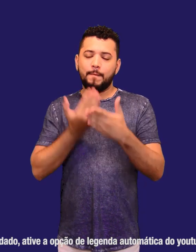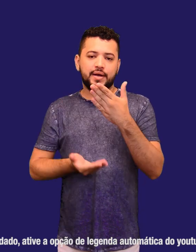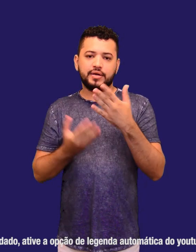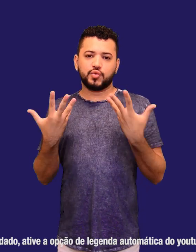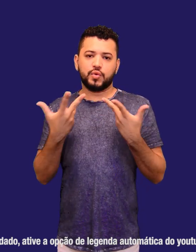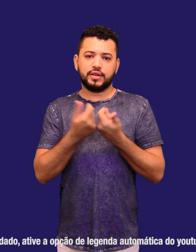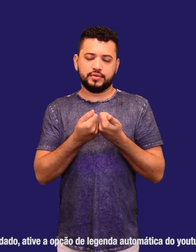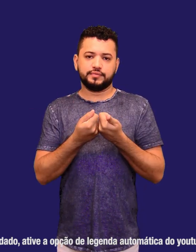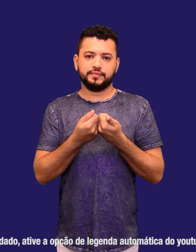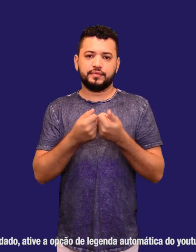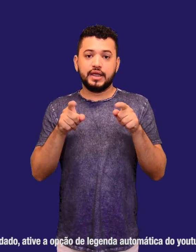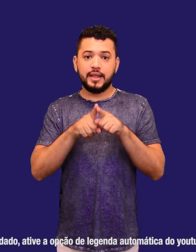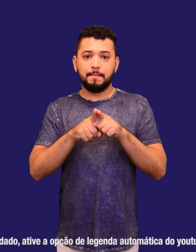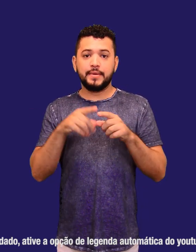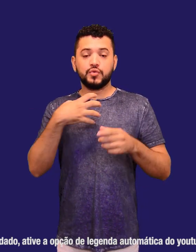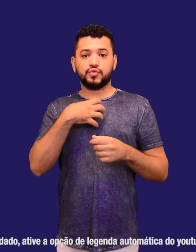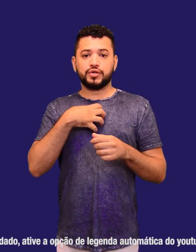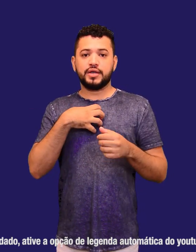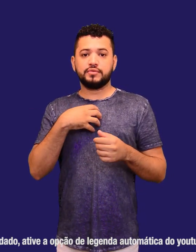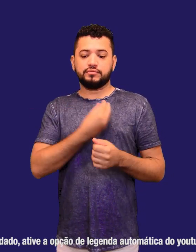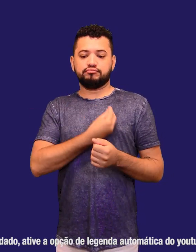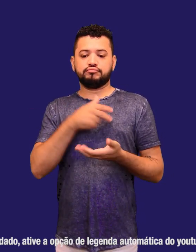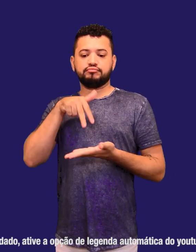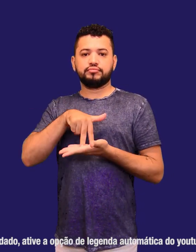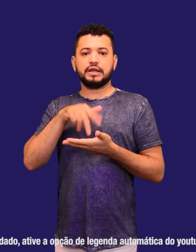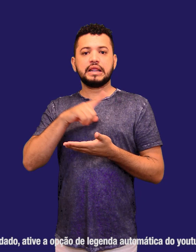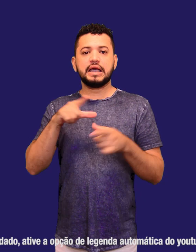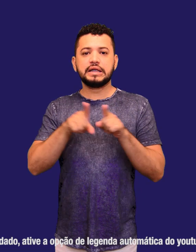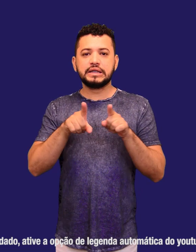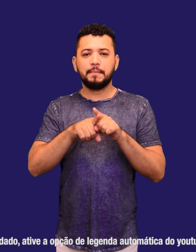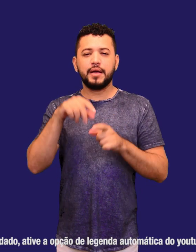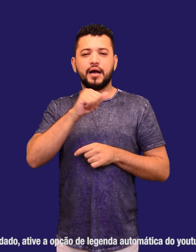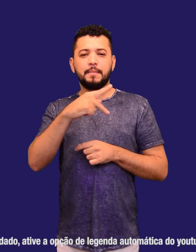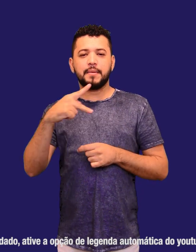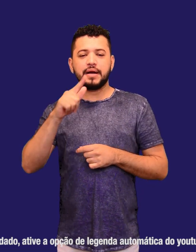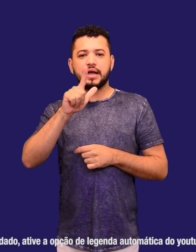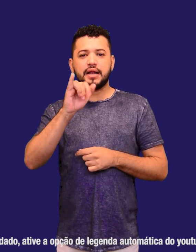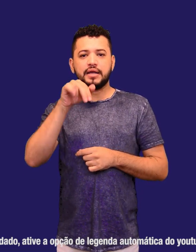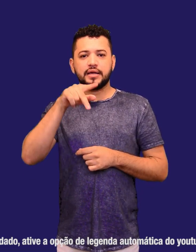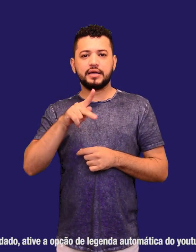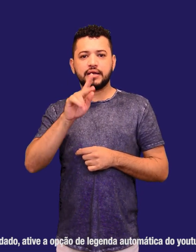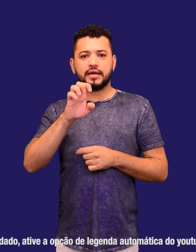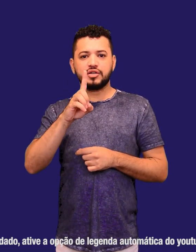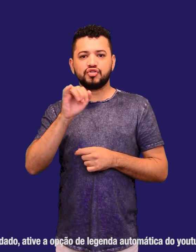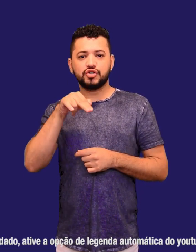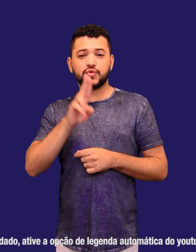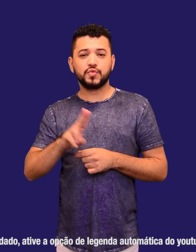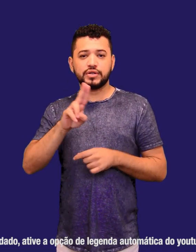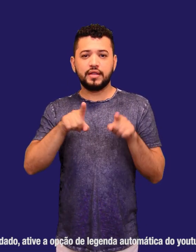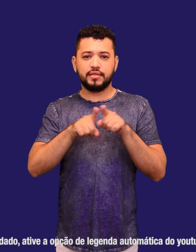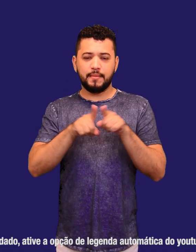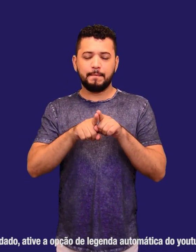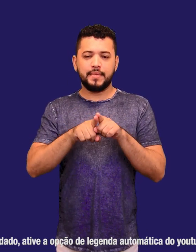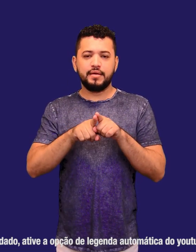ir além, a forma de se posicionar também mudou. Agora temos o LinkedIn e plataformas que utilizam robôs como a triagem digital. Então,